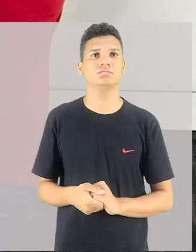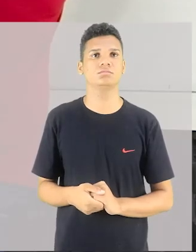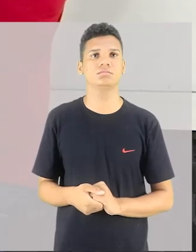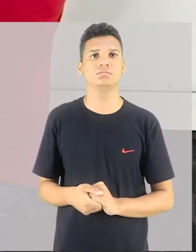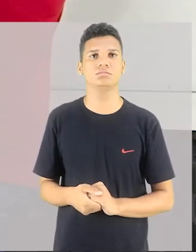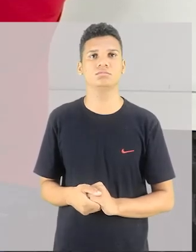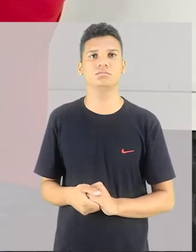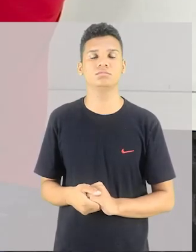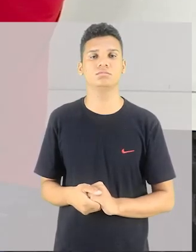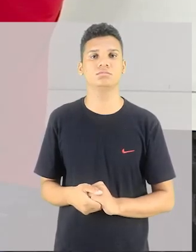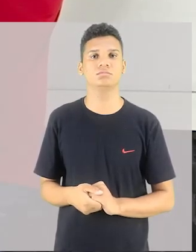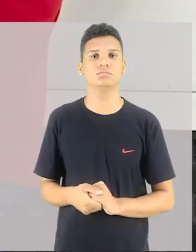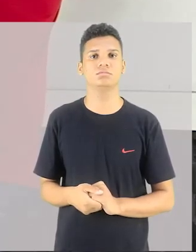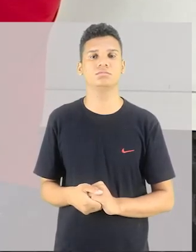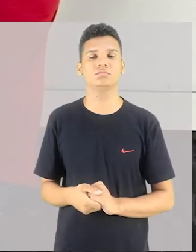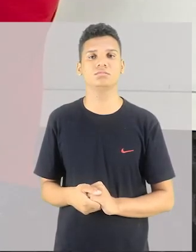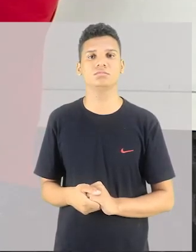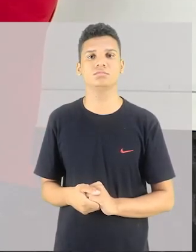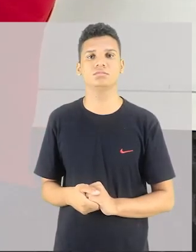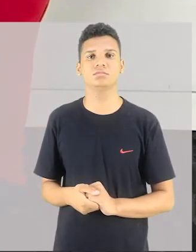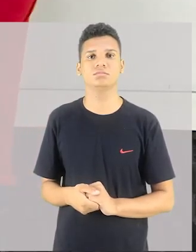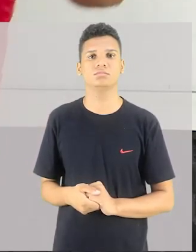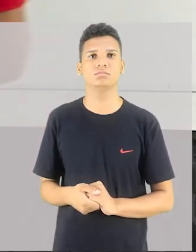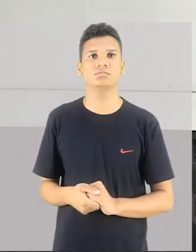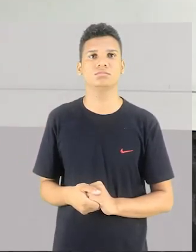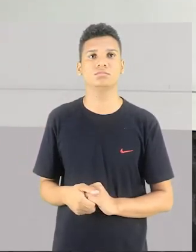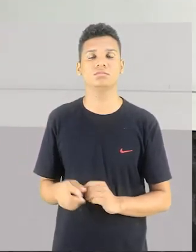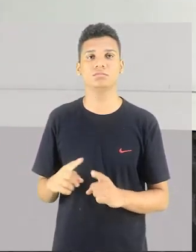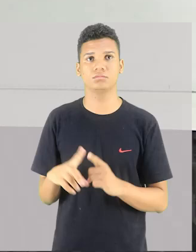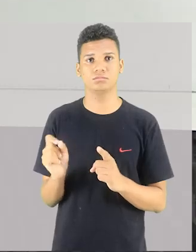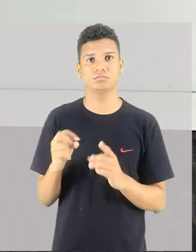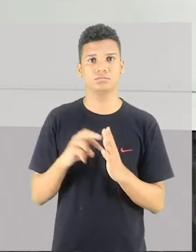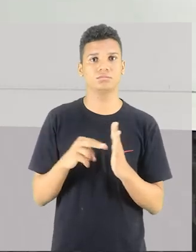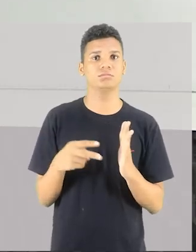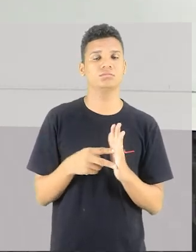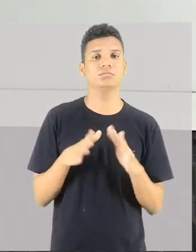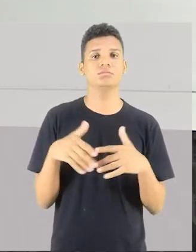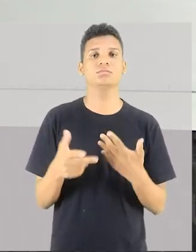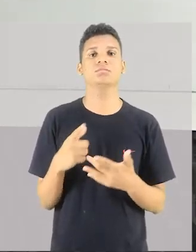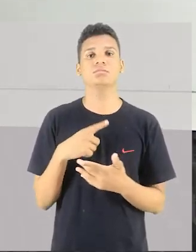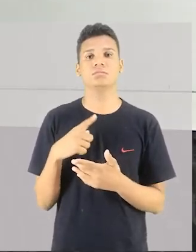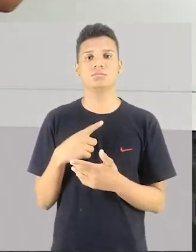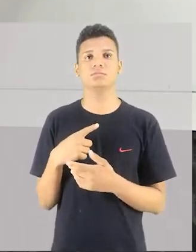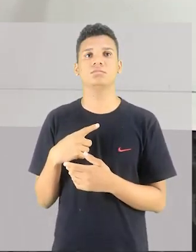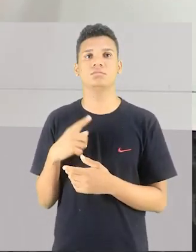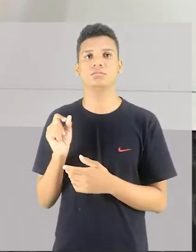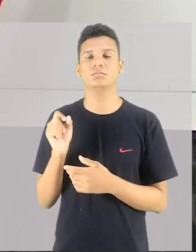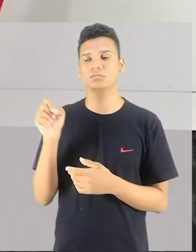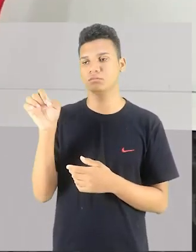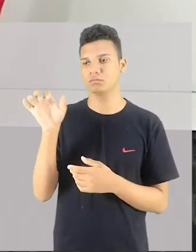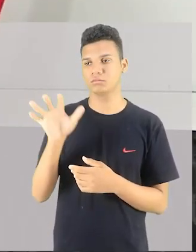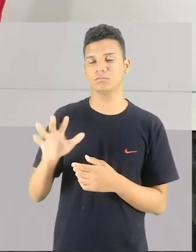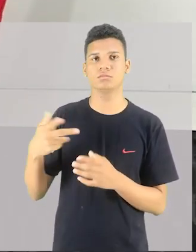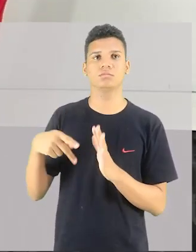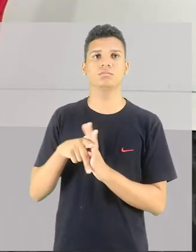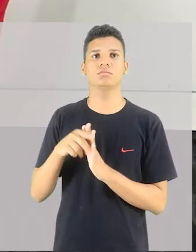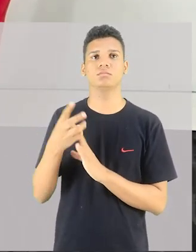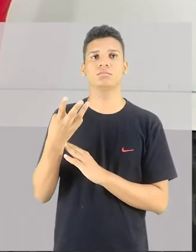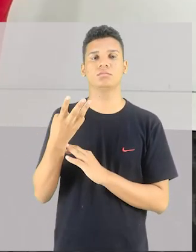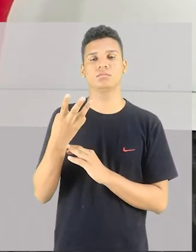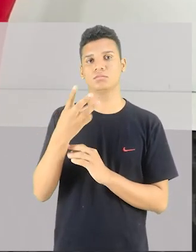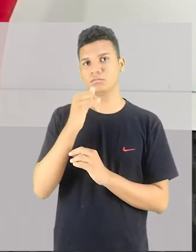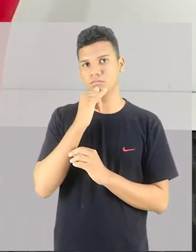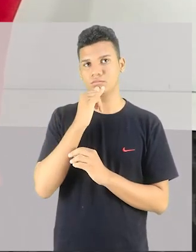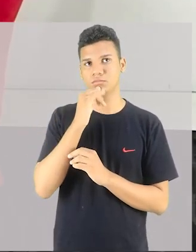raio é 10 a Quad certo e você vai ter uma área do círculo de 300 né